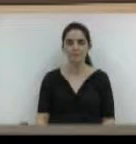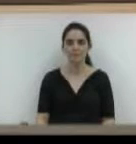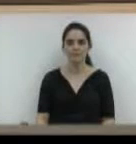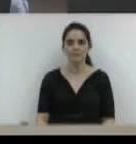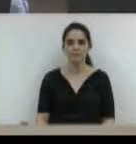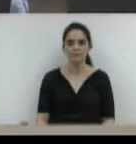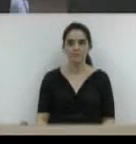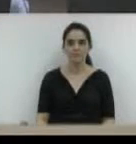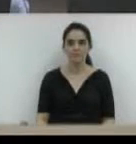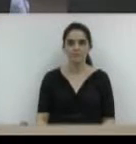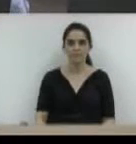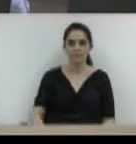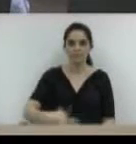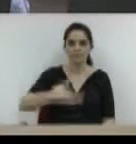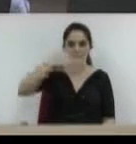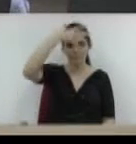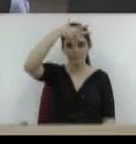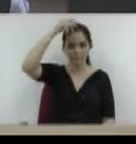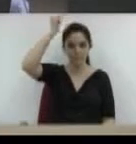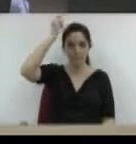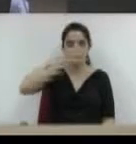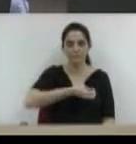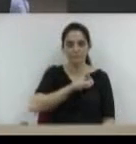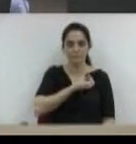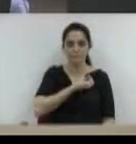Toninho Franco. Presente.